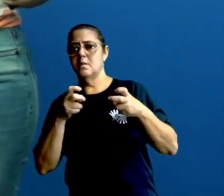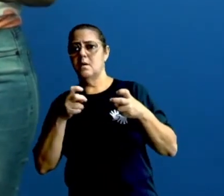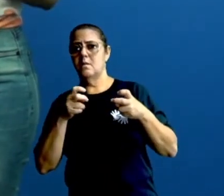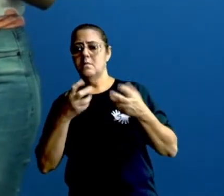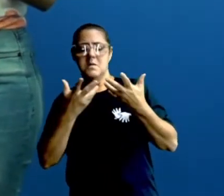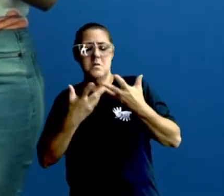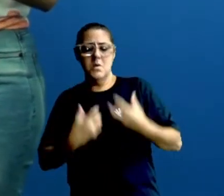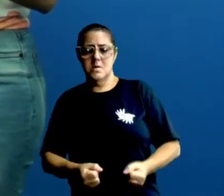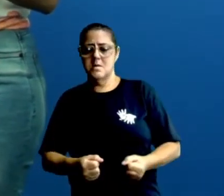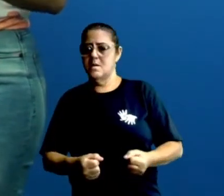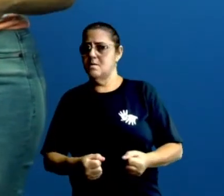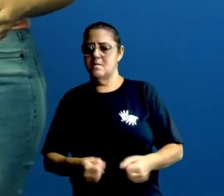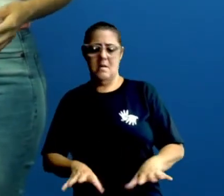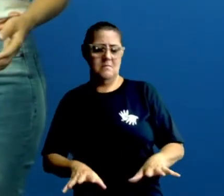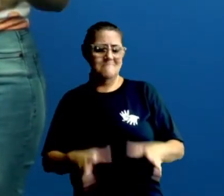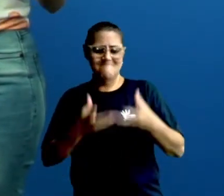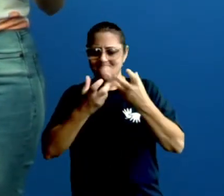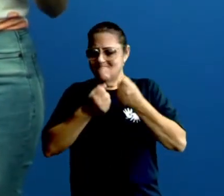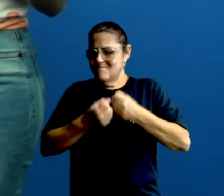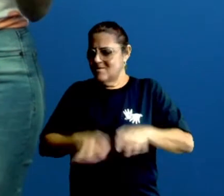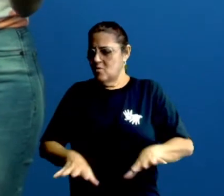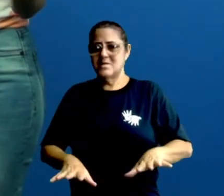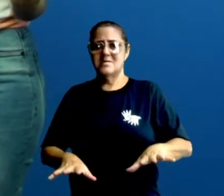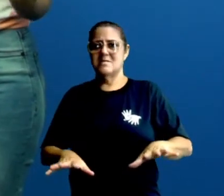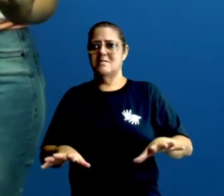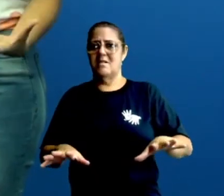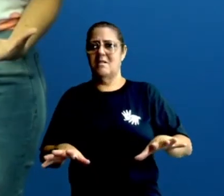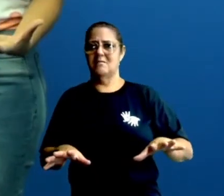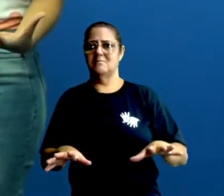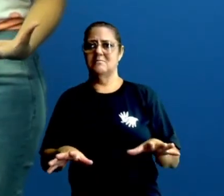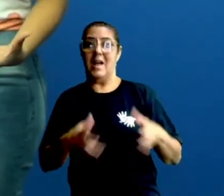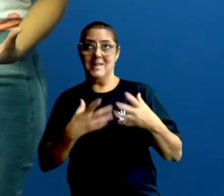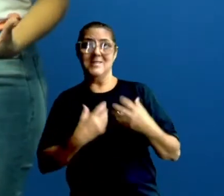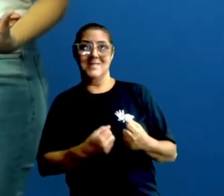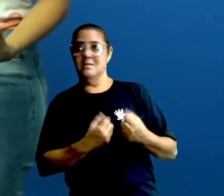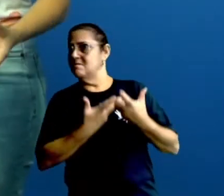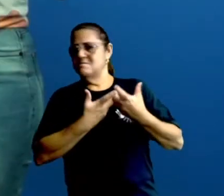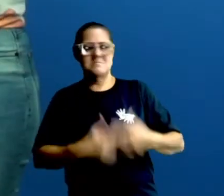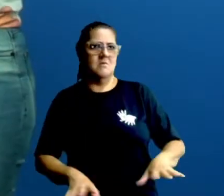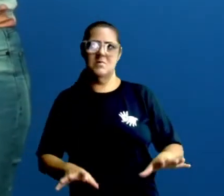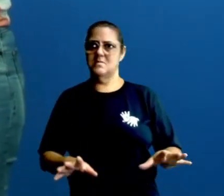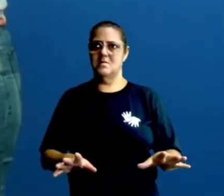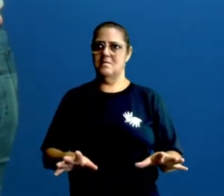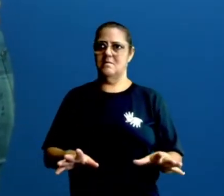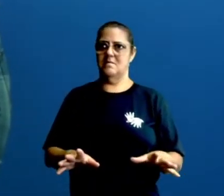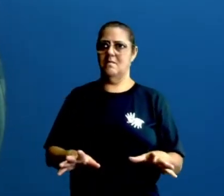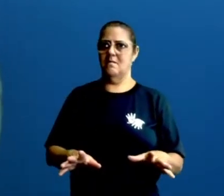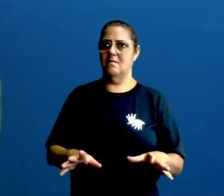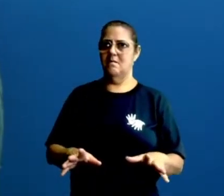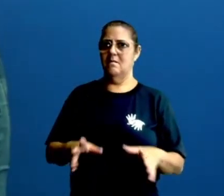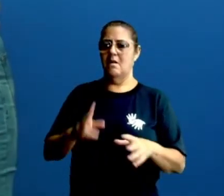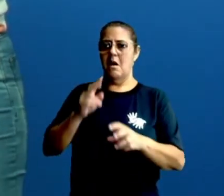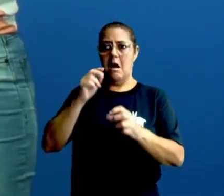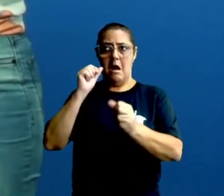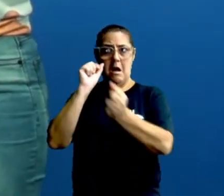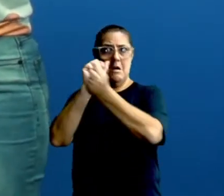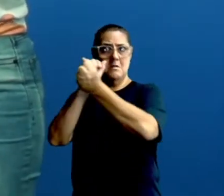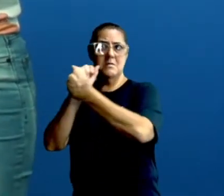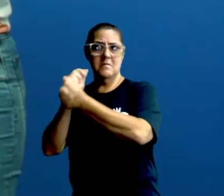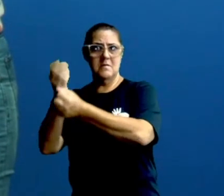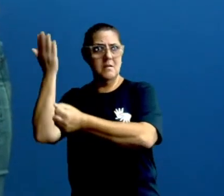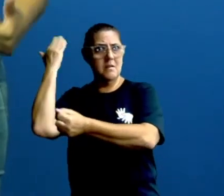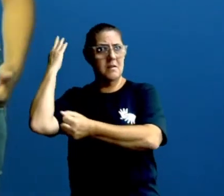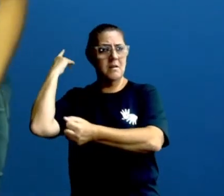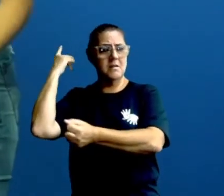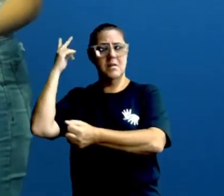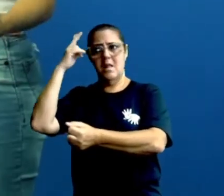não aceitação desses abusos que era a escravidão em si. Então isso é um acontecimento